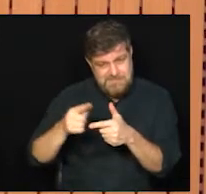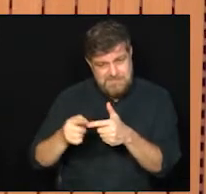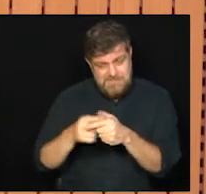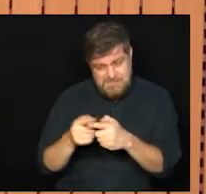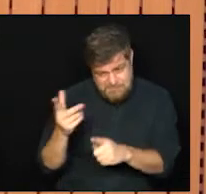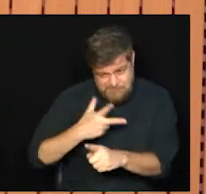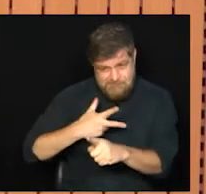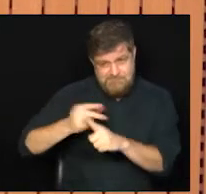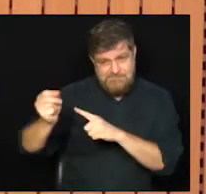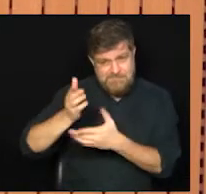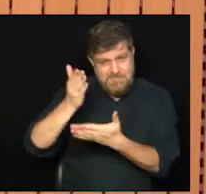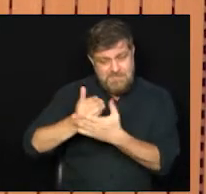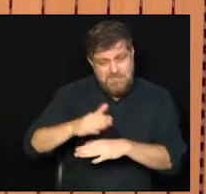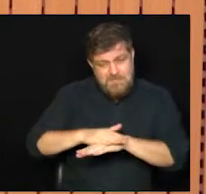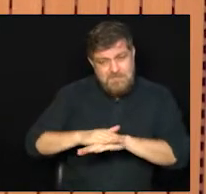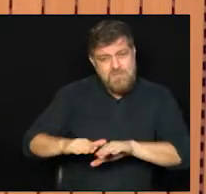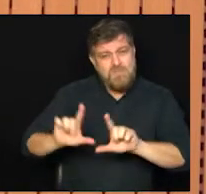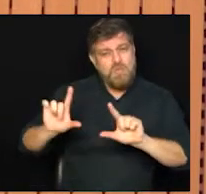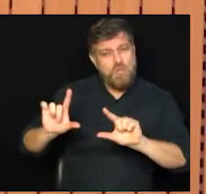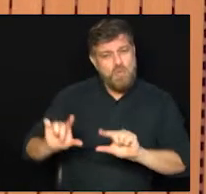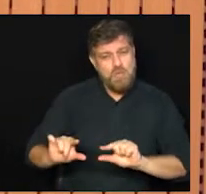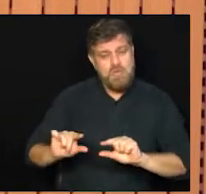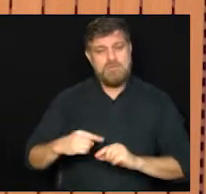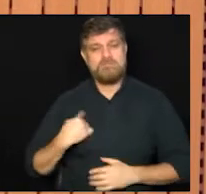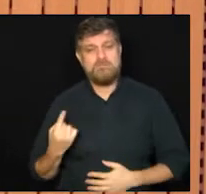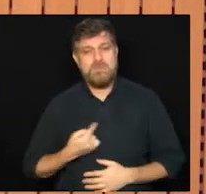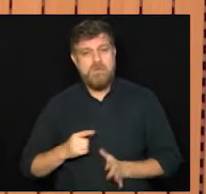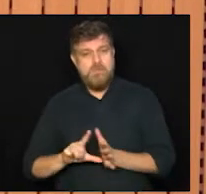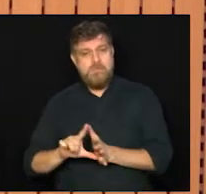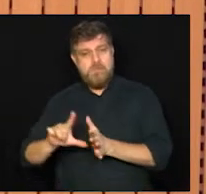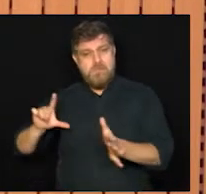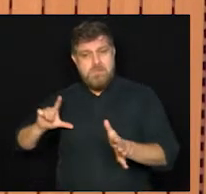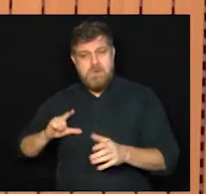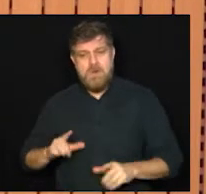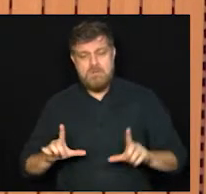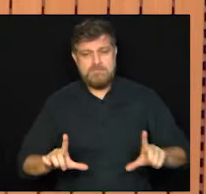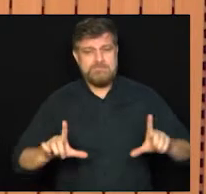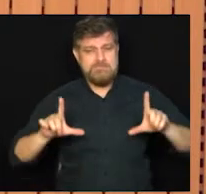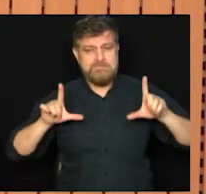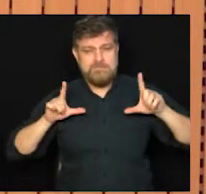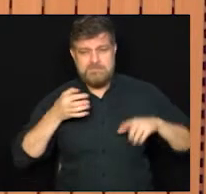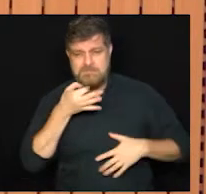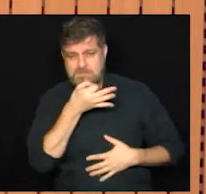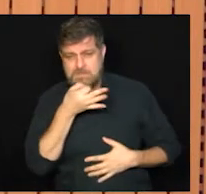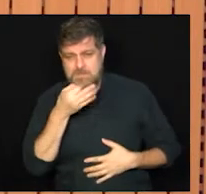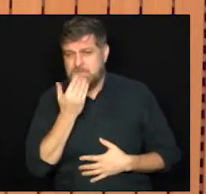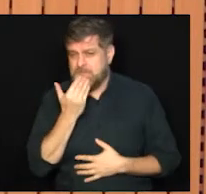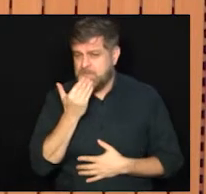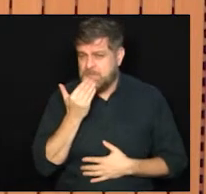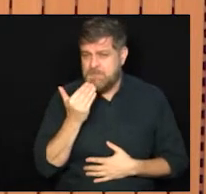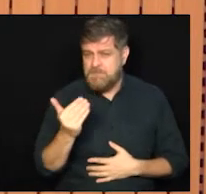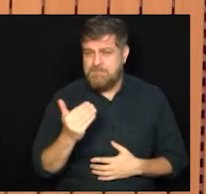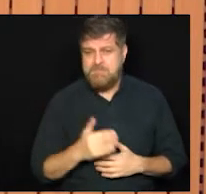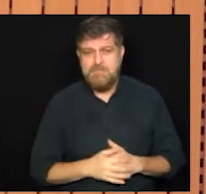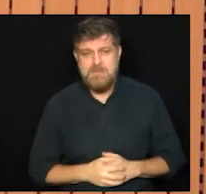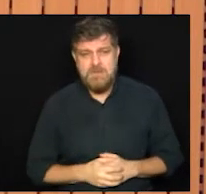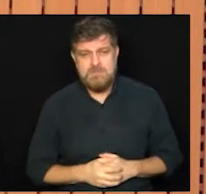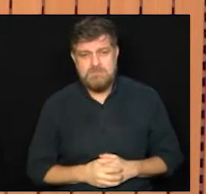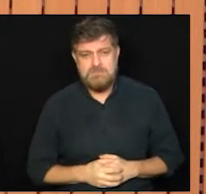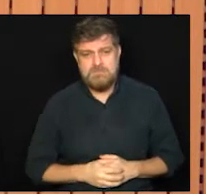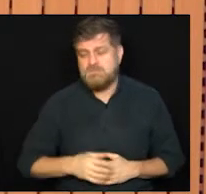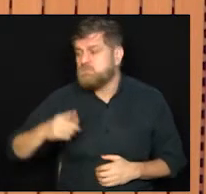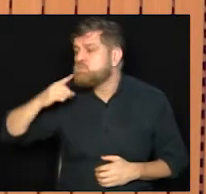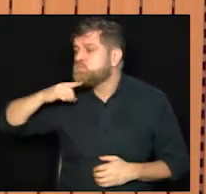pandemia. Antes de abrir para os representantes, eu peço que o nosso relator,